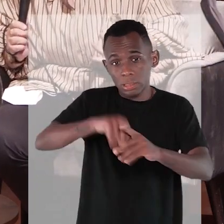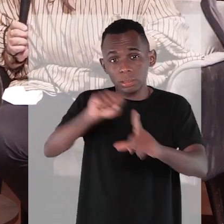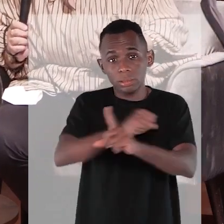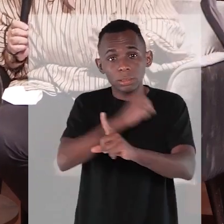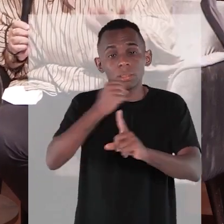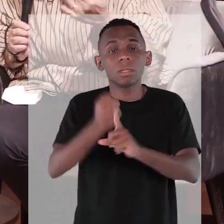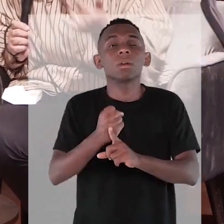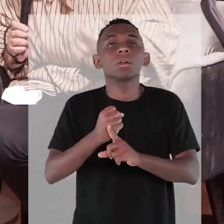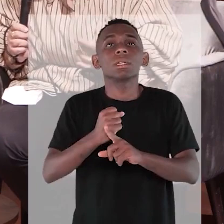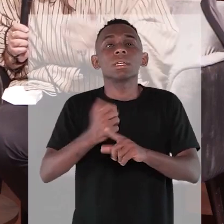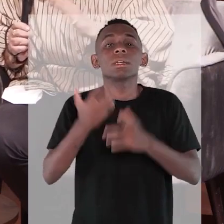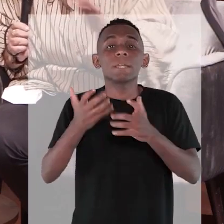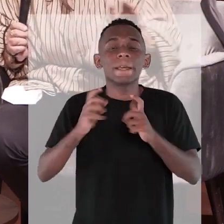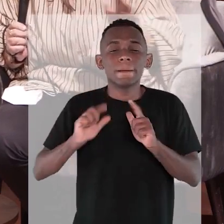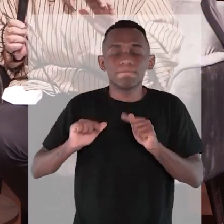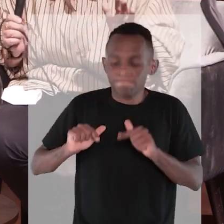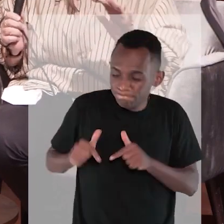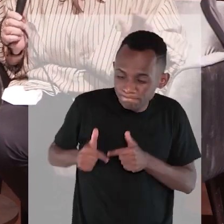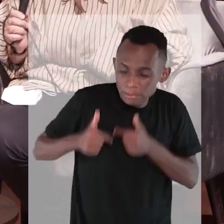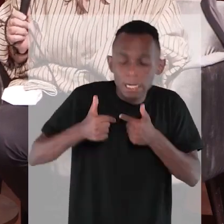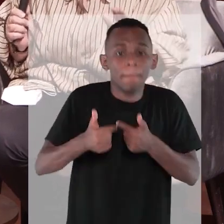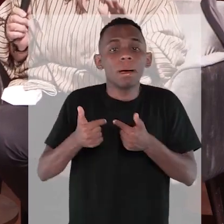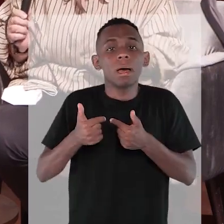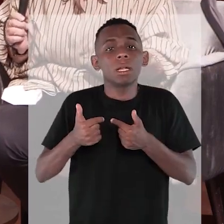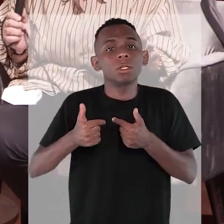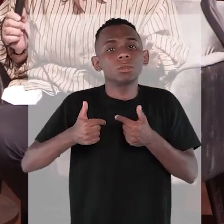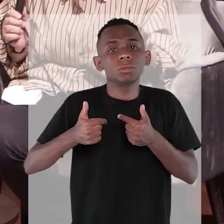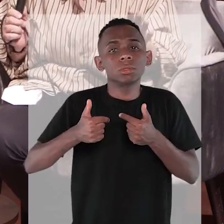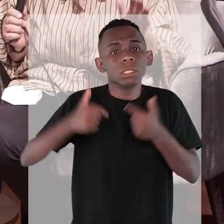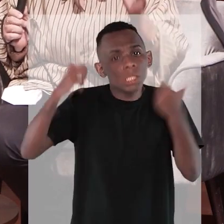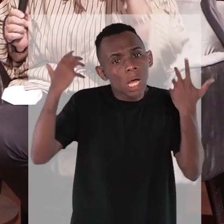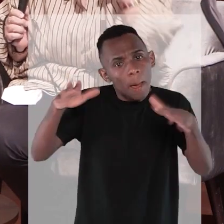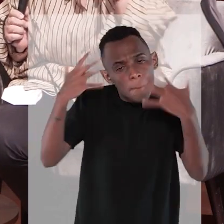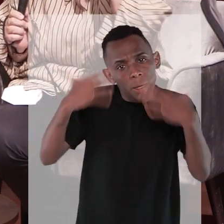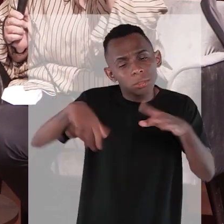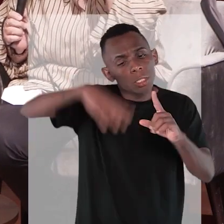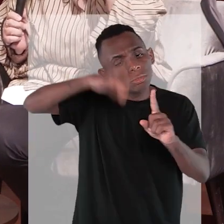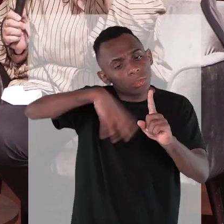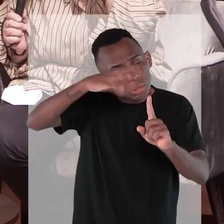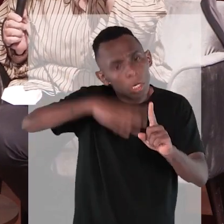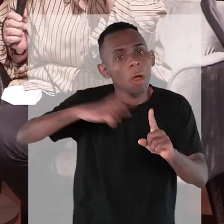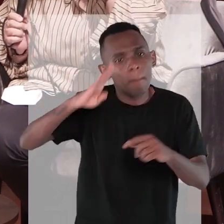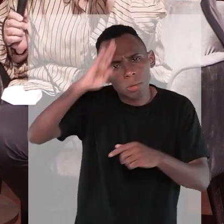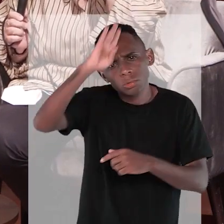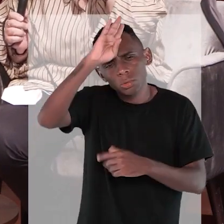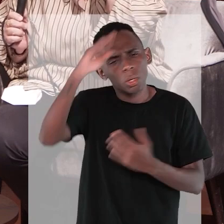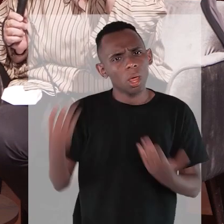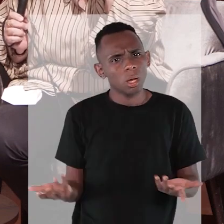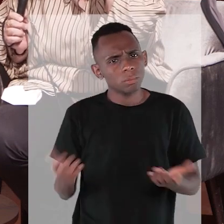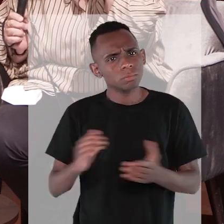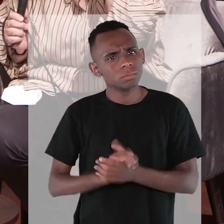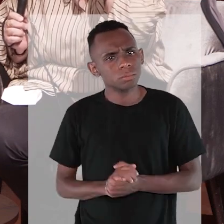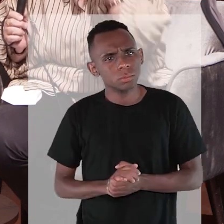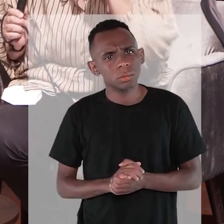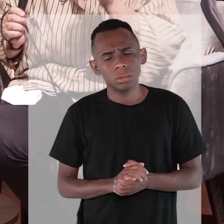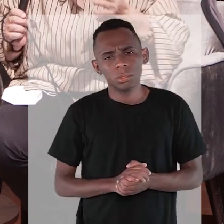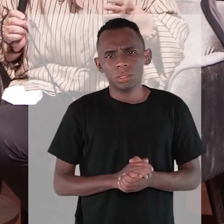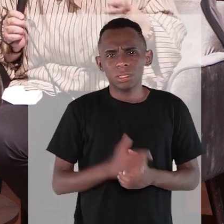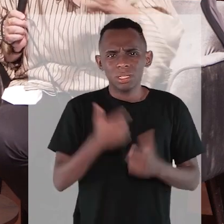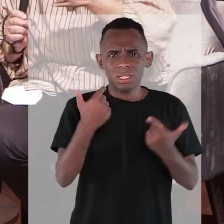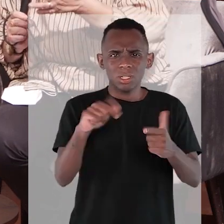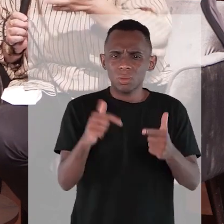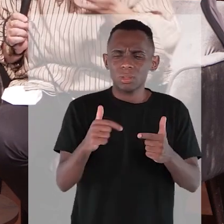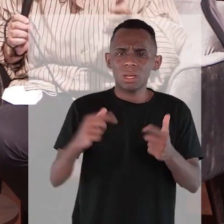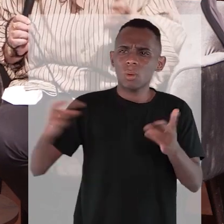desse governo. Isso também não me parece que tem referência na história,